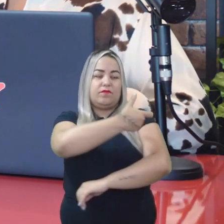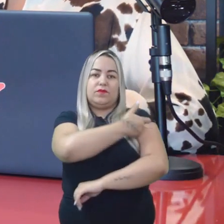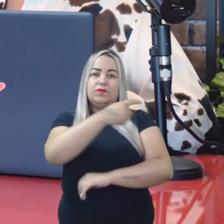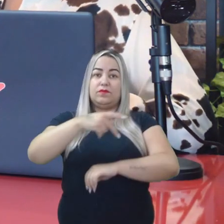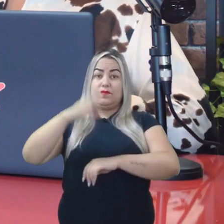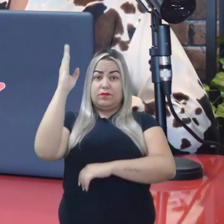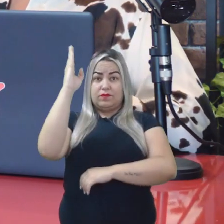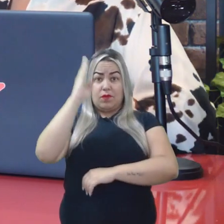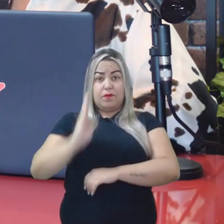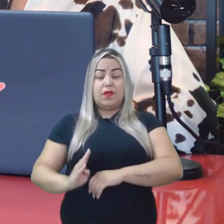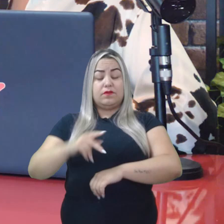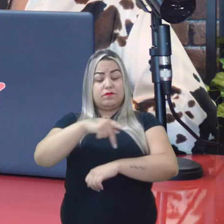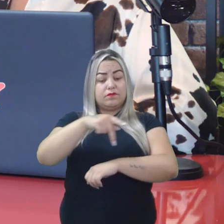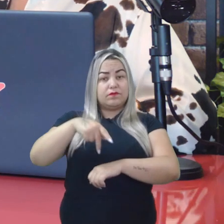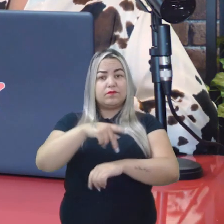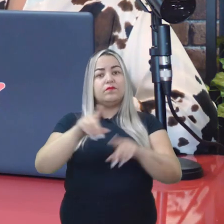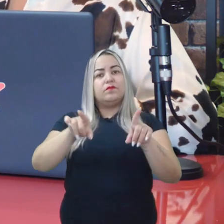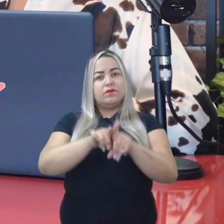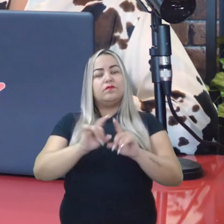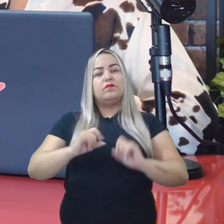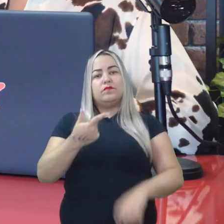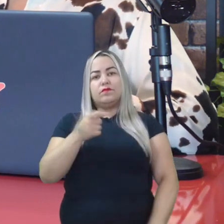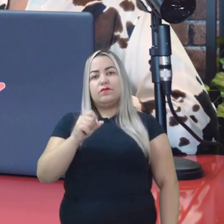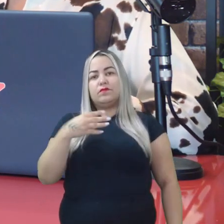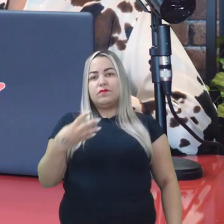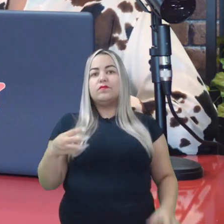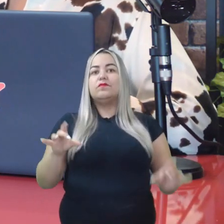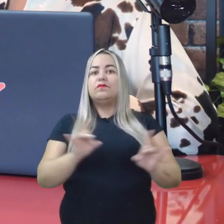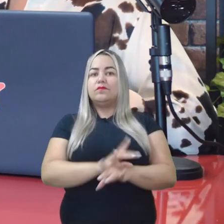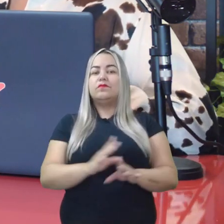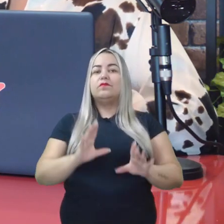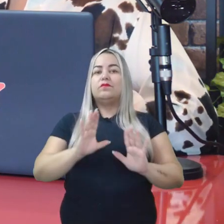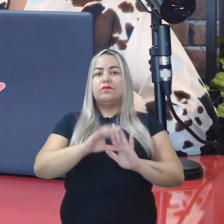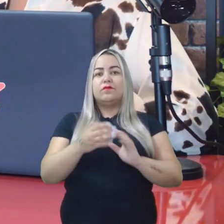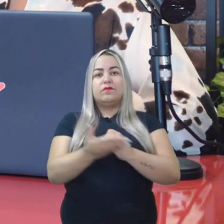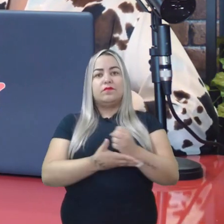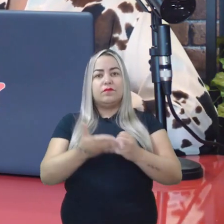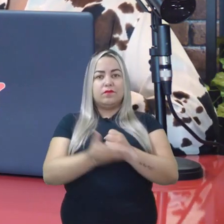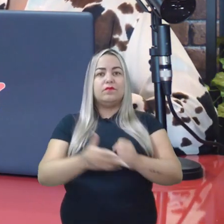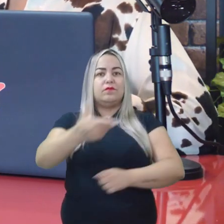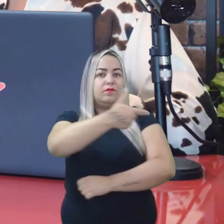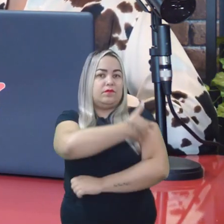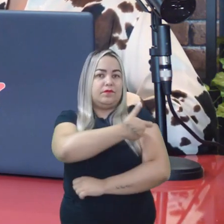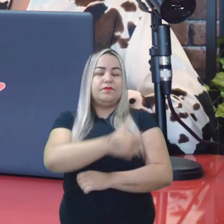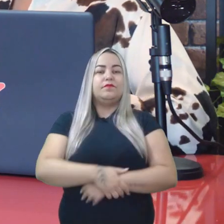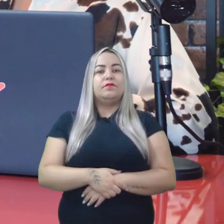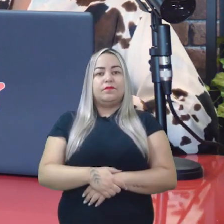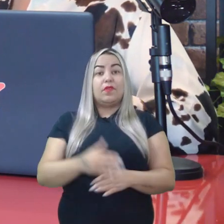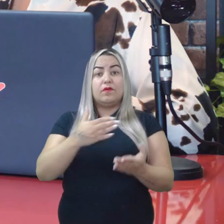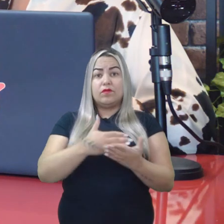área de cobertura vacinal no país. O Brasil fechou 2024 com a ampliação do calendário básico